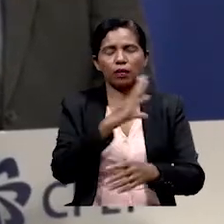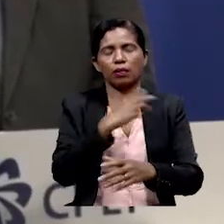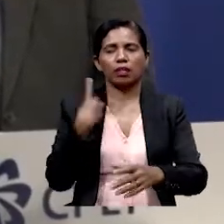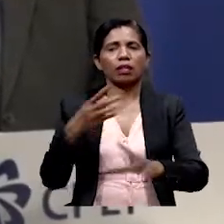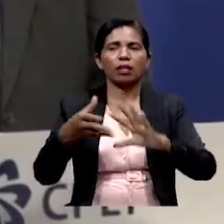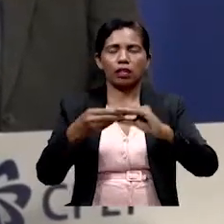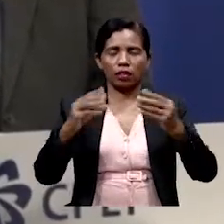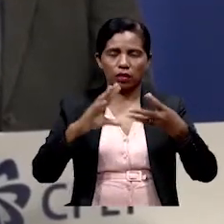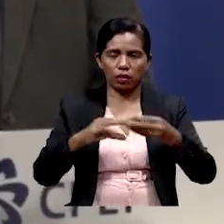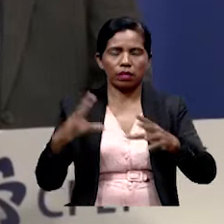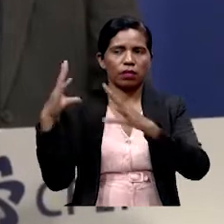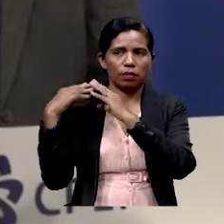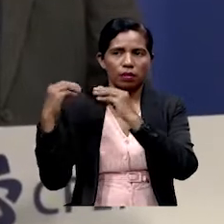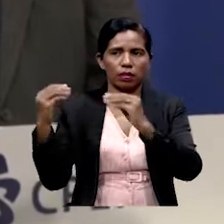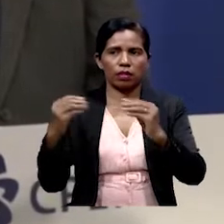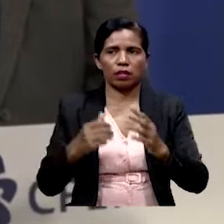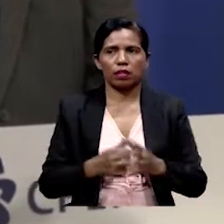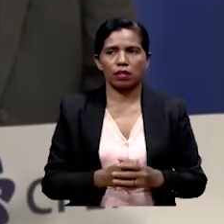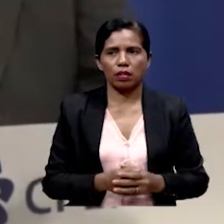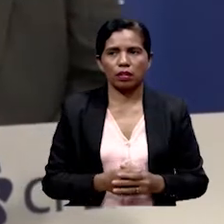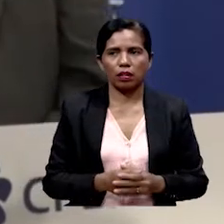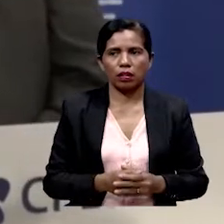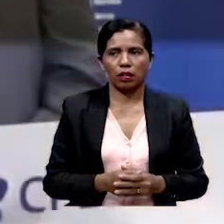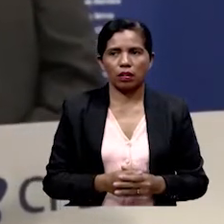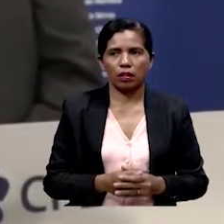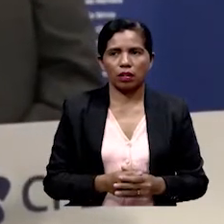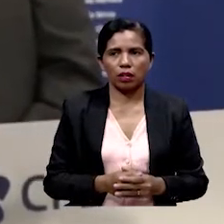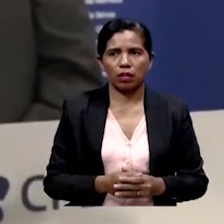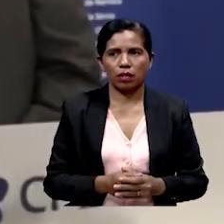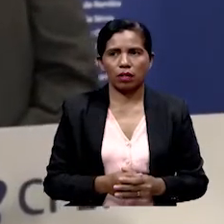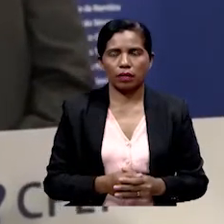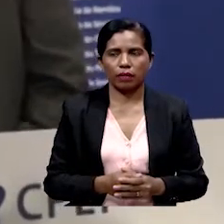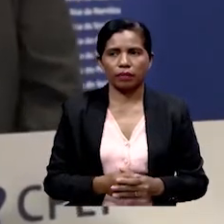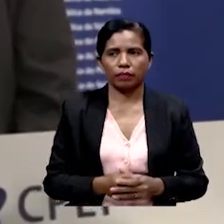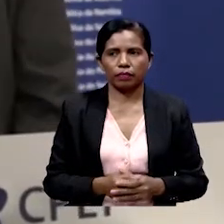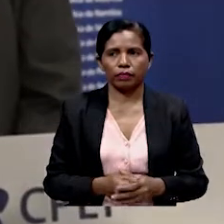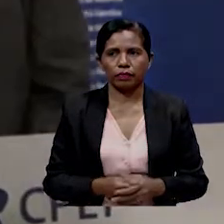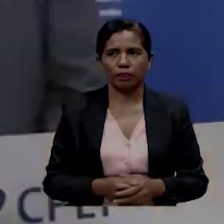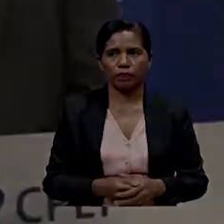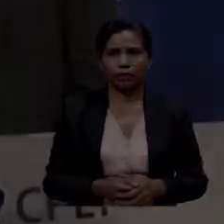Esperamos que juntos conseguimos lograr os objetivos da CPLP.